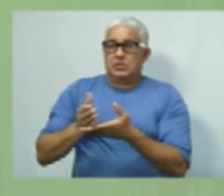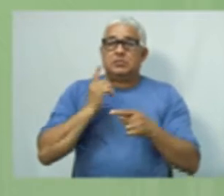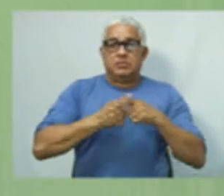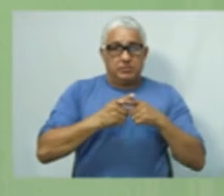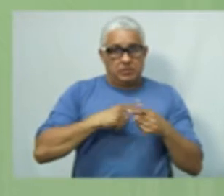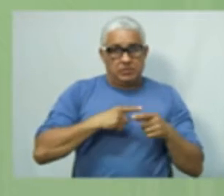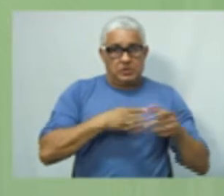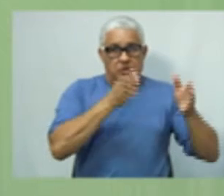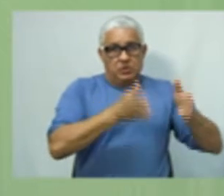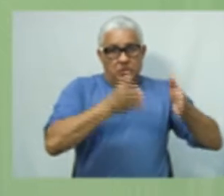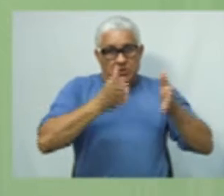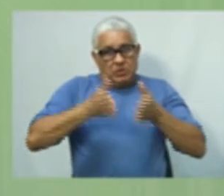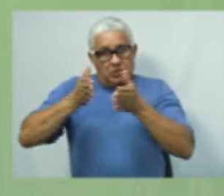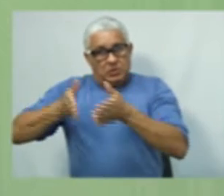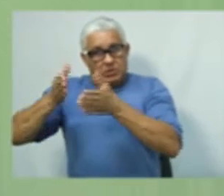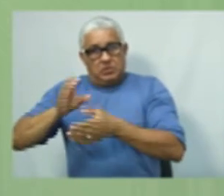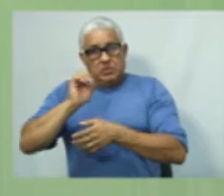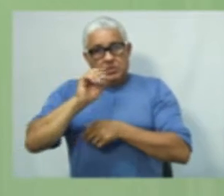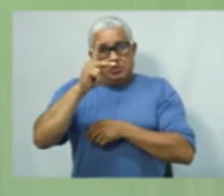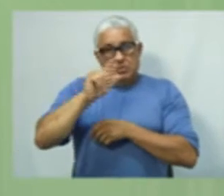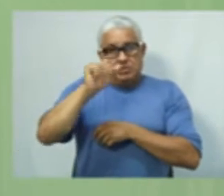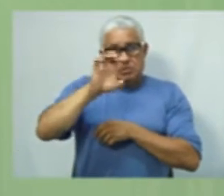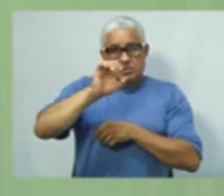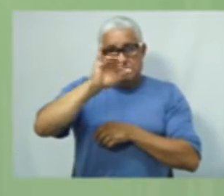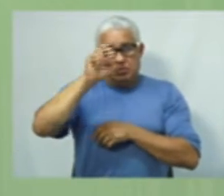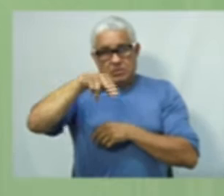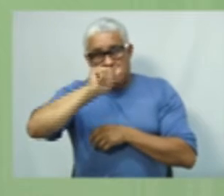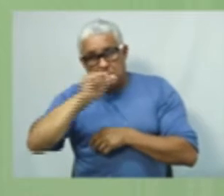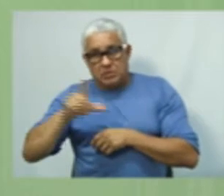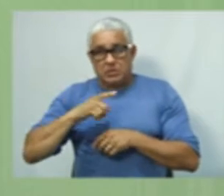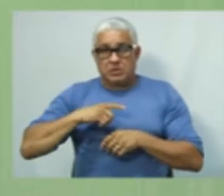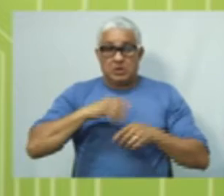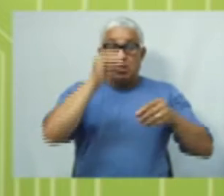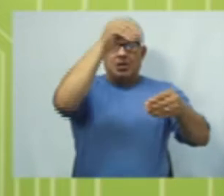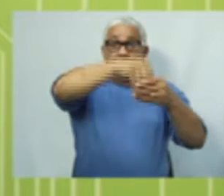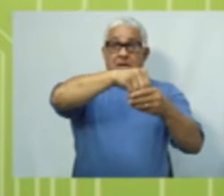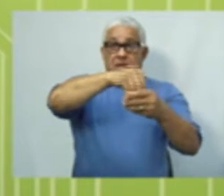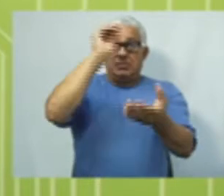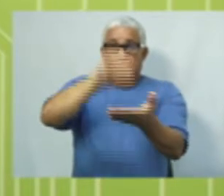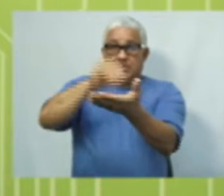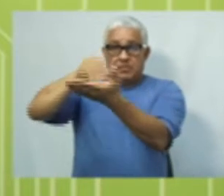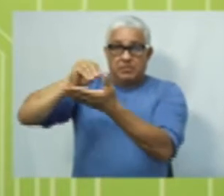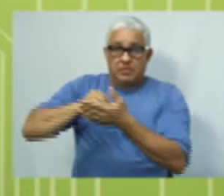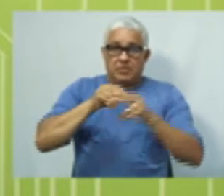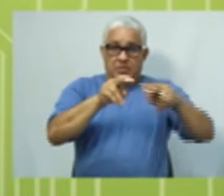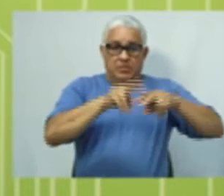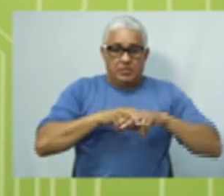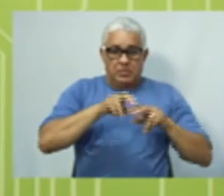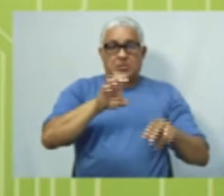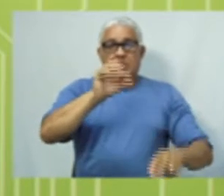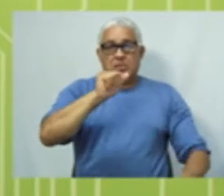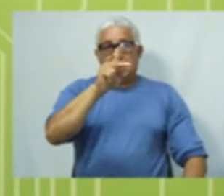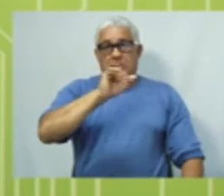aquele ciclo operacional aonde fica ali uma lacuna, e é por meio do capital de giro